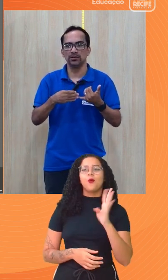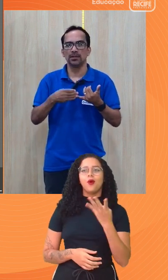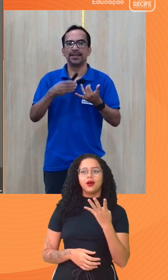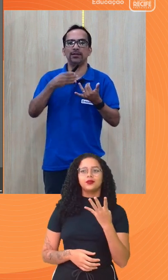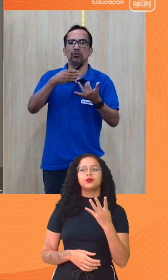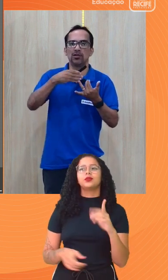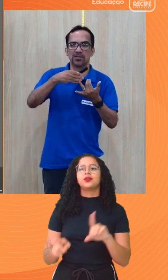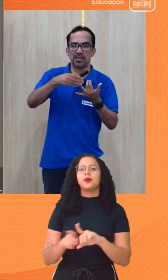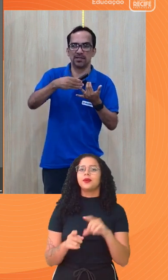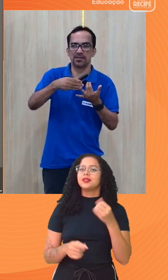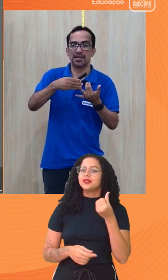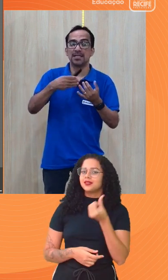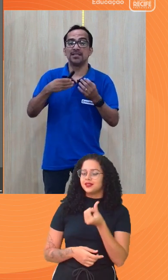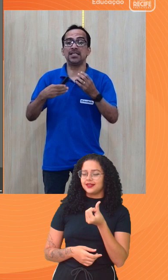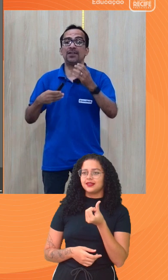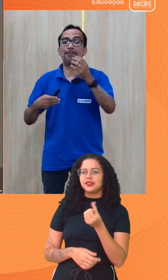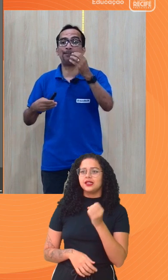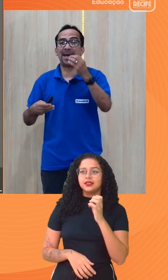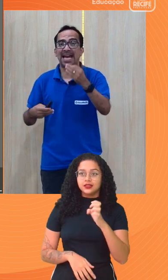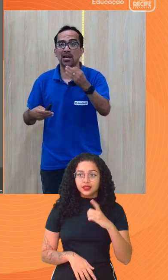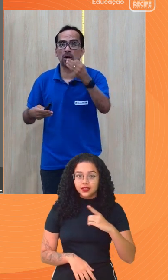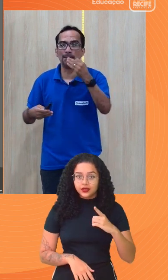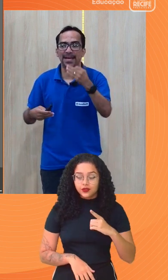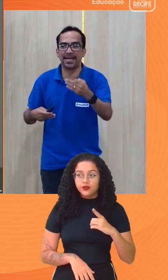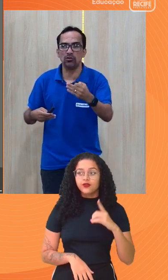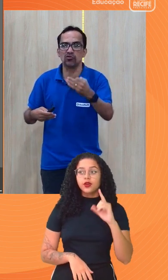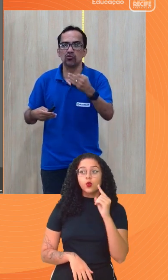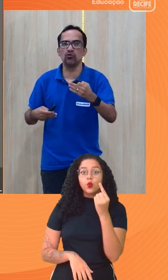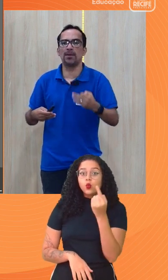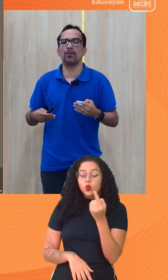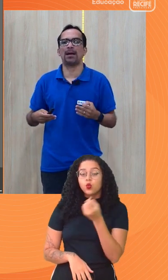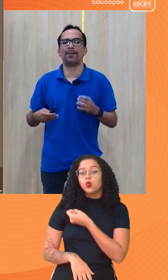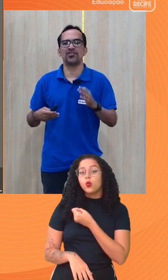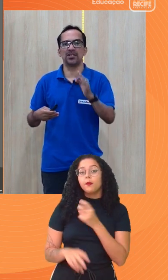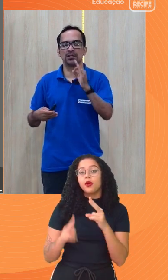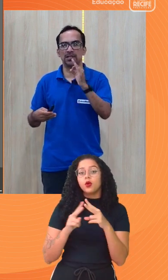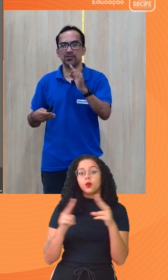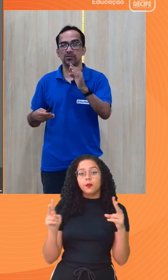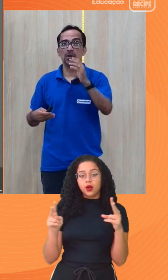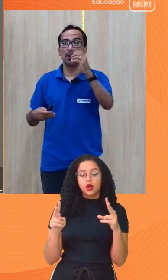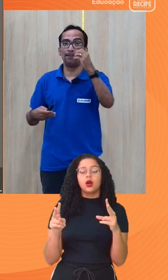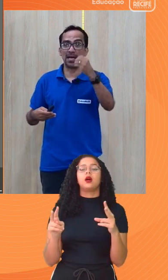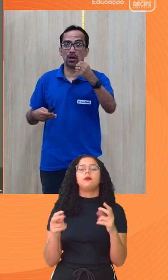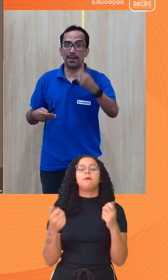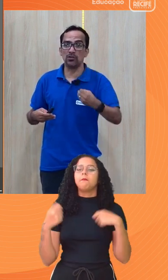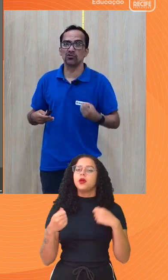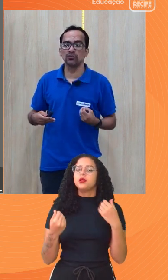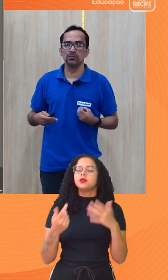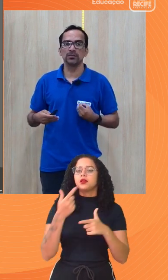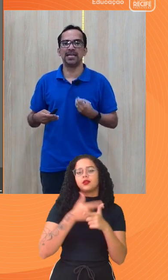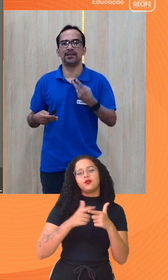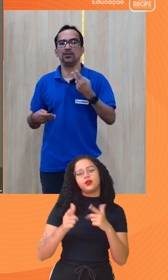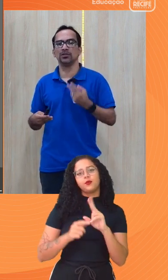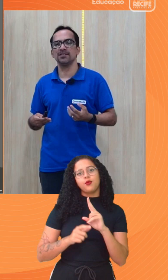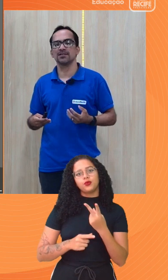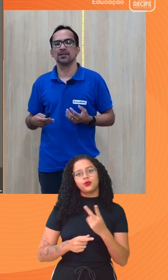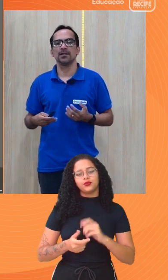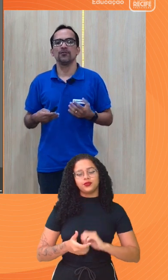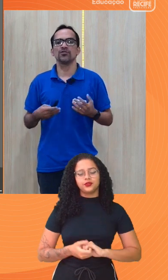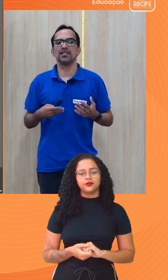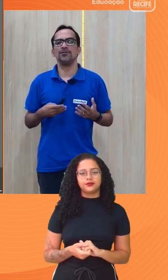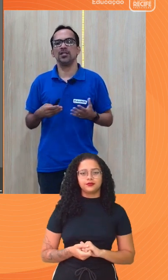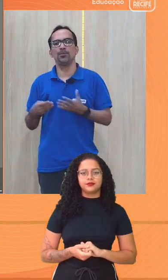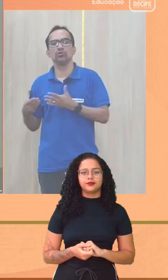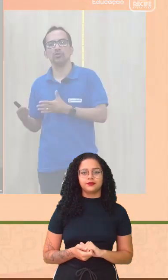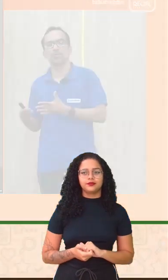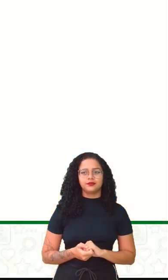4 e o número 6. Se tiver pelo menos um número par, preste atenção nisso, pelo menos um, e aí tem 2,